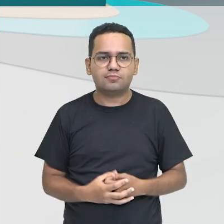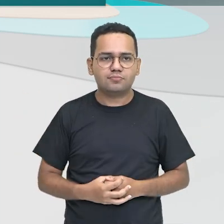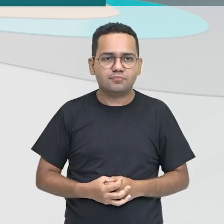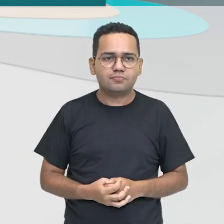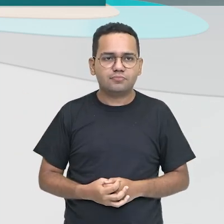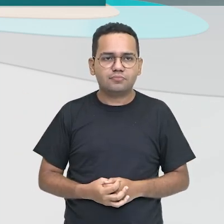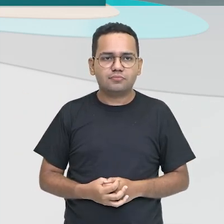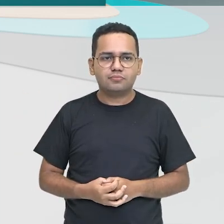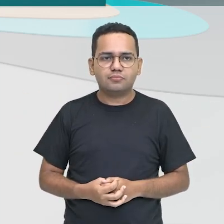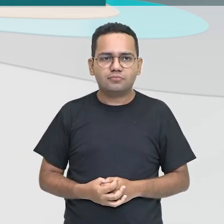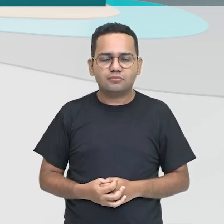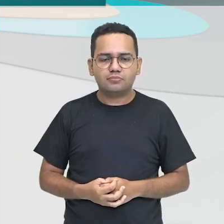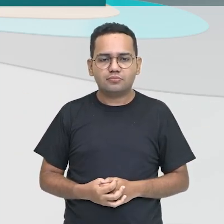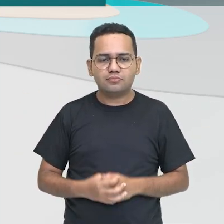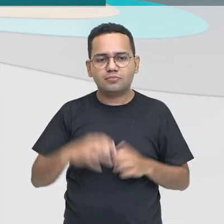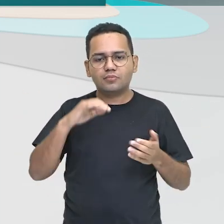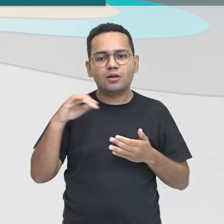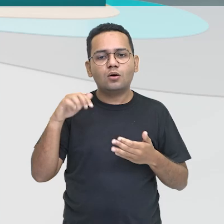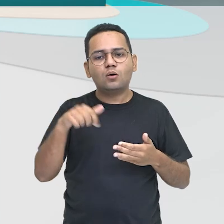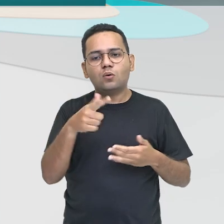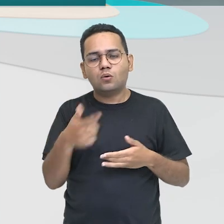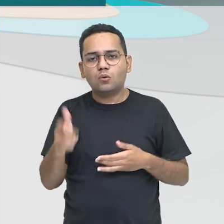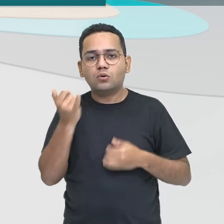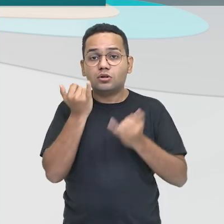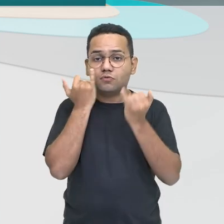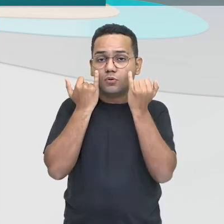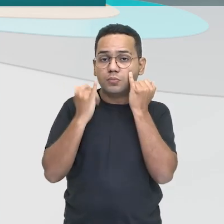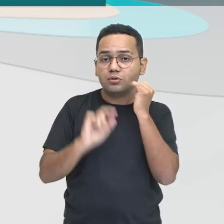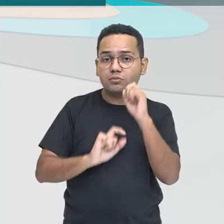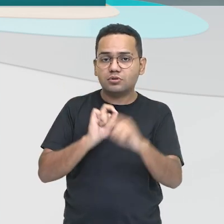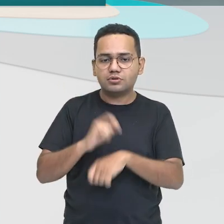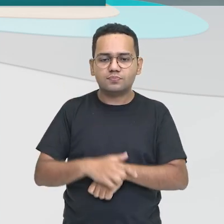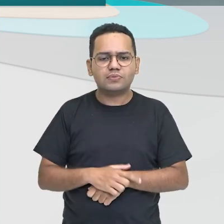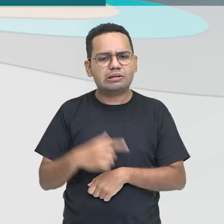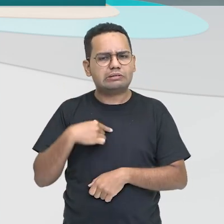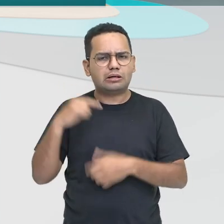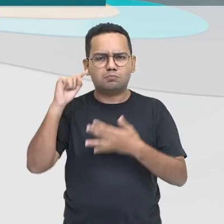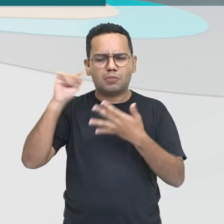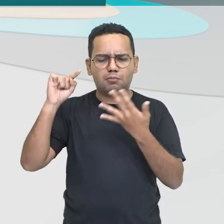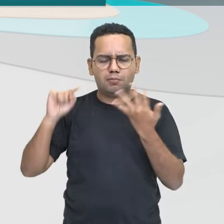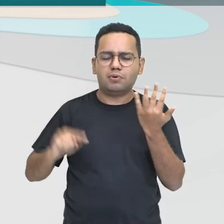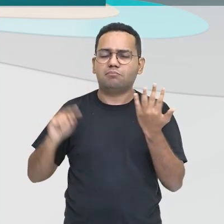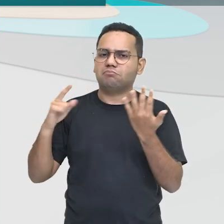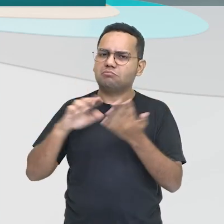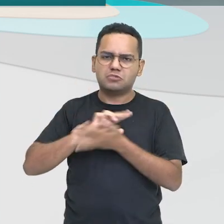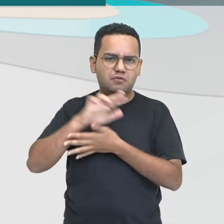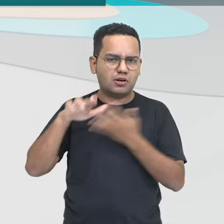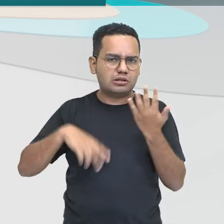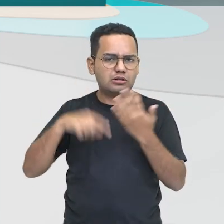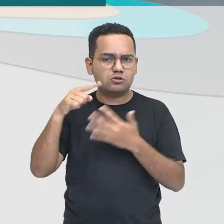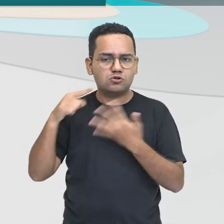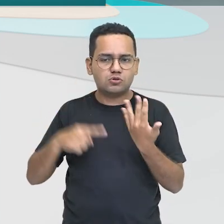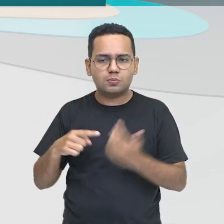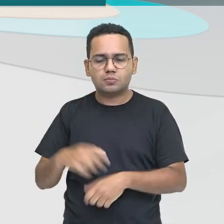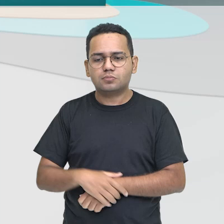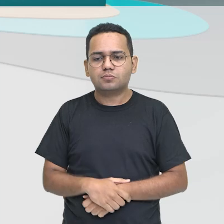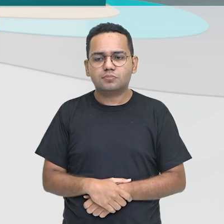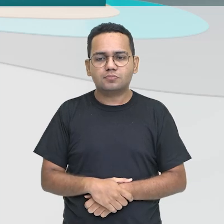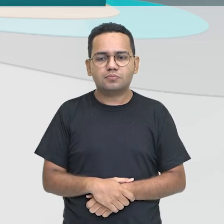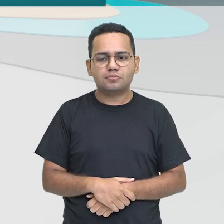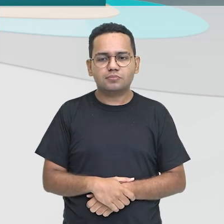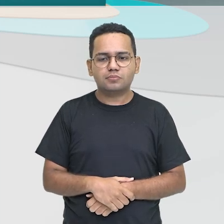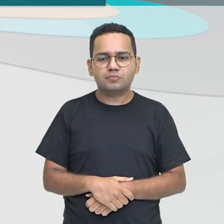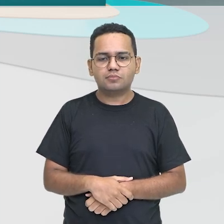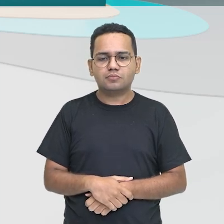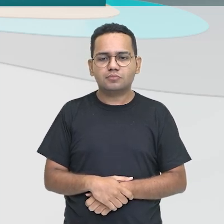desempenha essa função. Uma outra informação sobre os advérbios é que ele tem várias classificações, tá? Por exemplo, today é um advérbio de